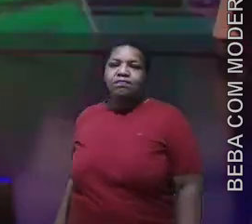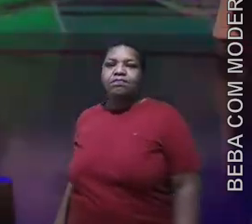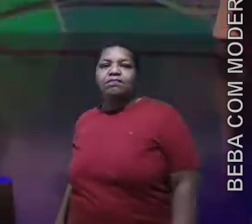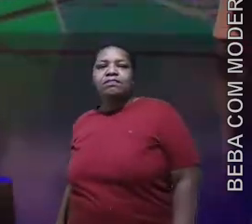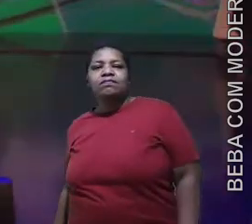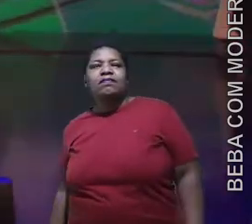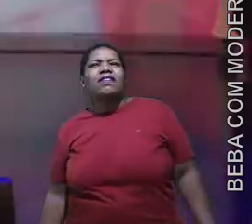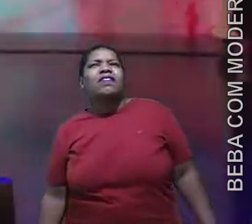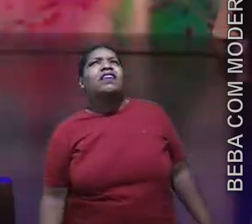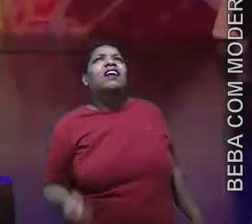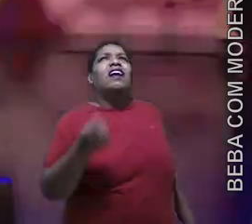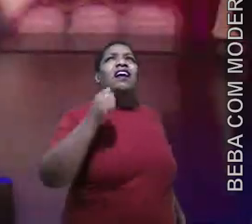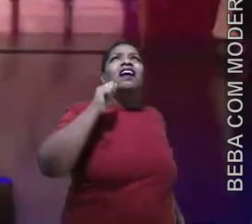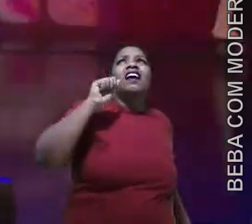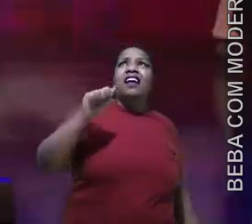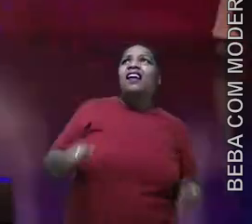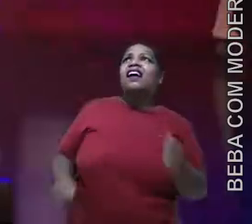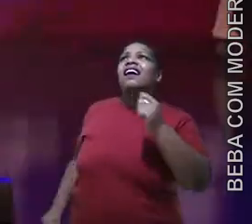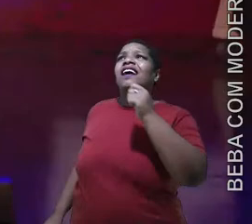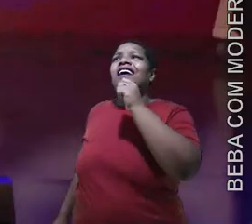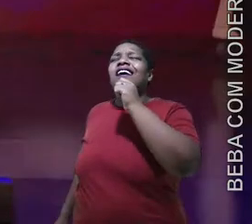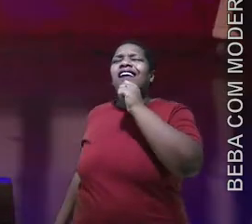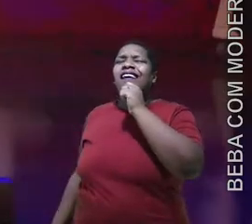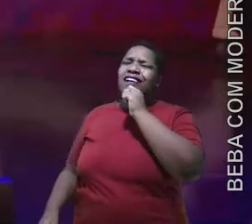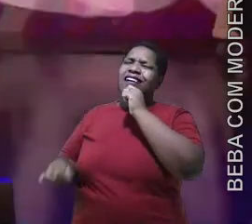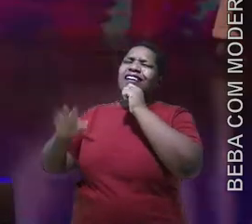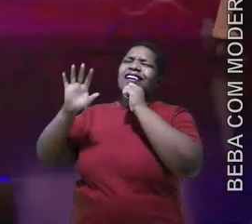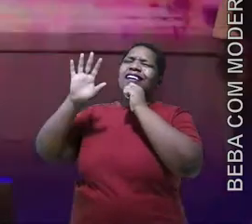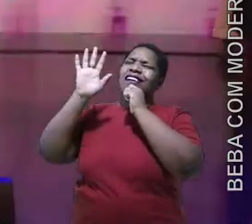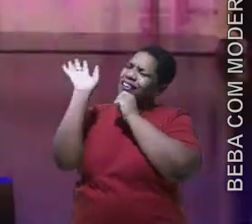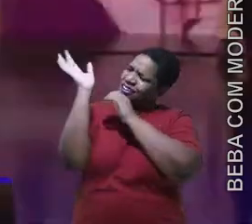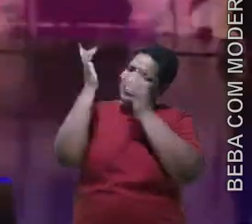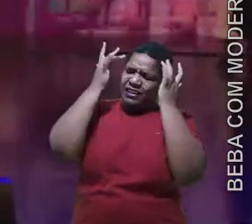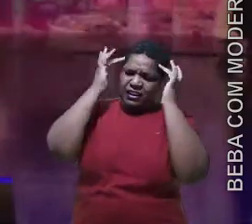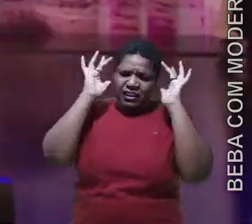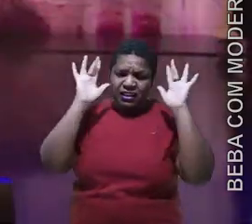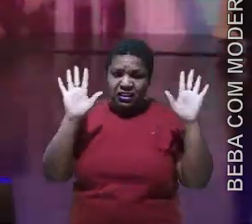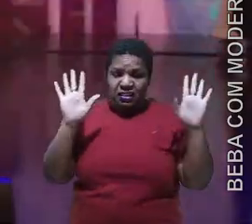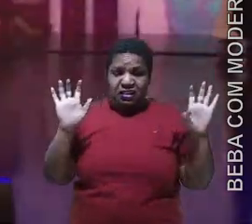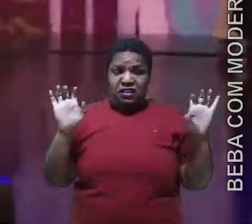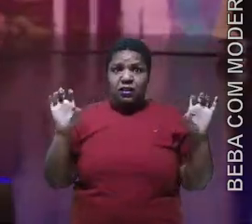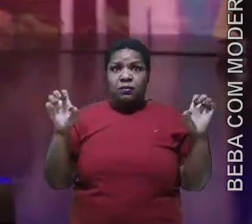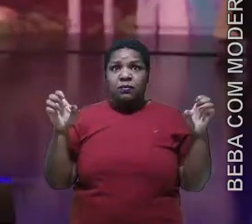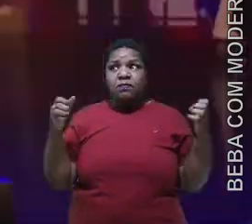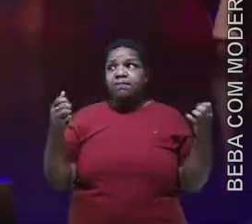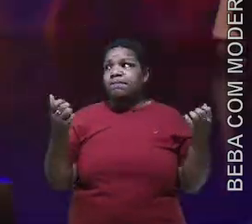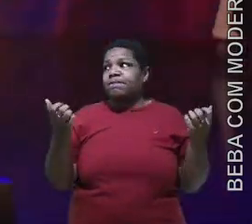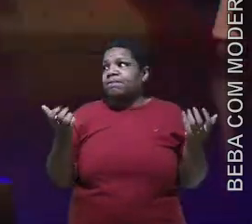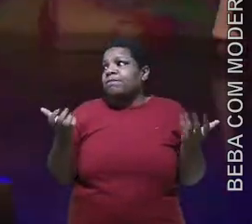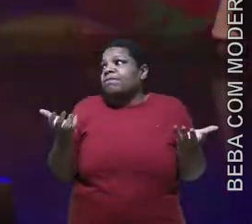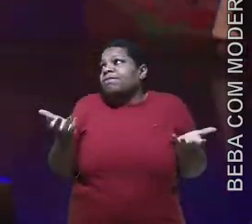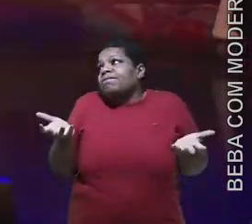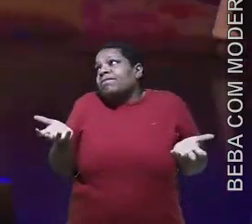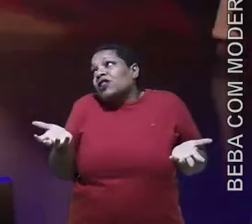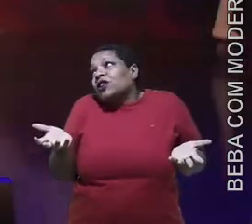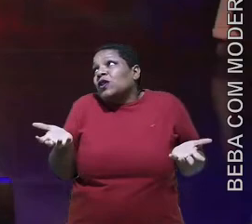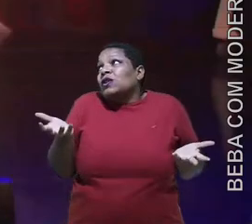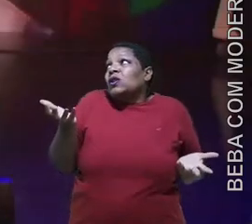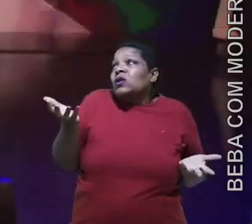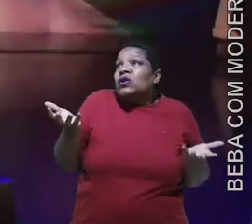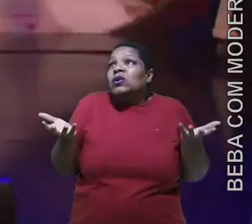E aí eu não sei por